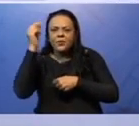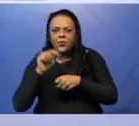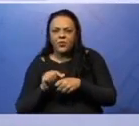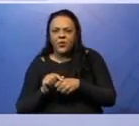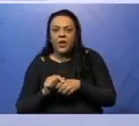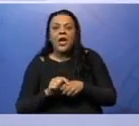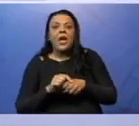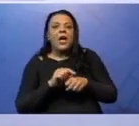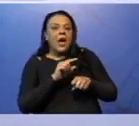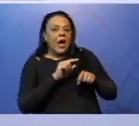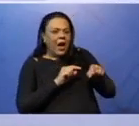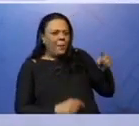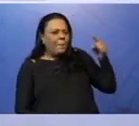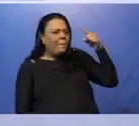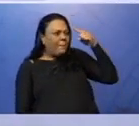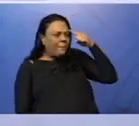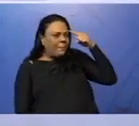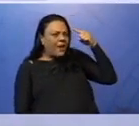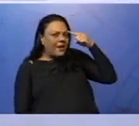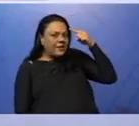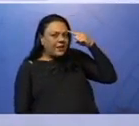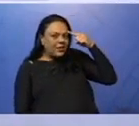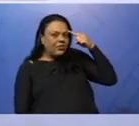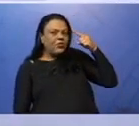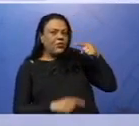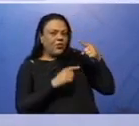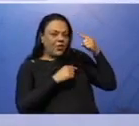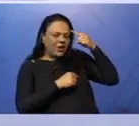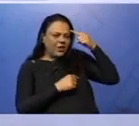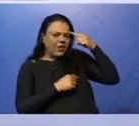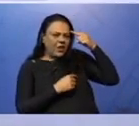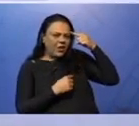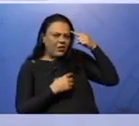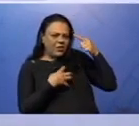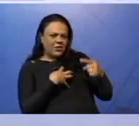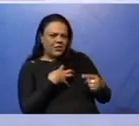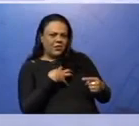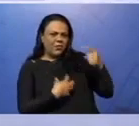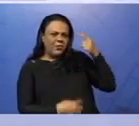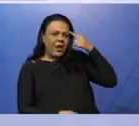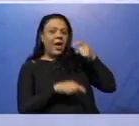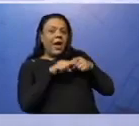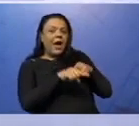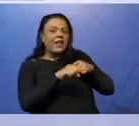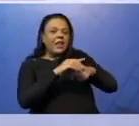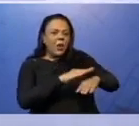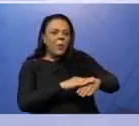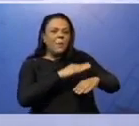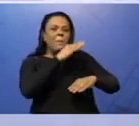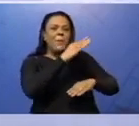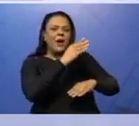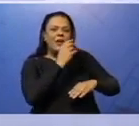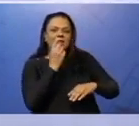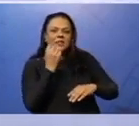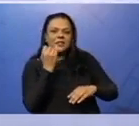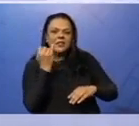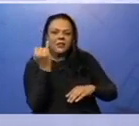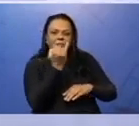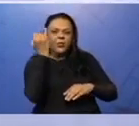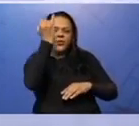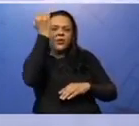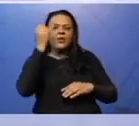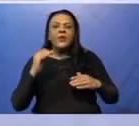refere a Calvin. O que o meu verbo faz então? Ele faz justamente isso. Ele faz a ligação.